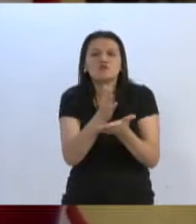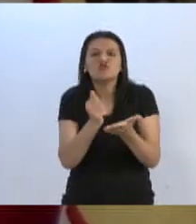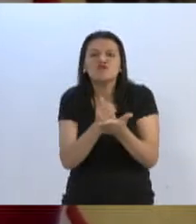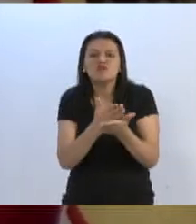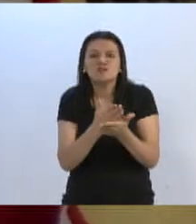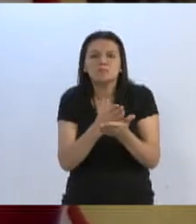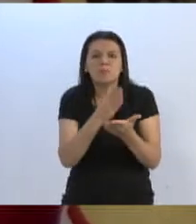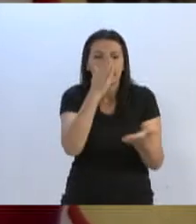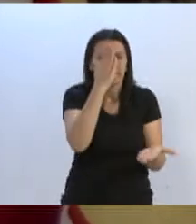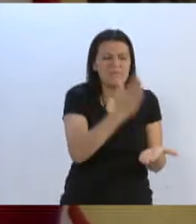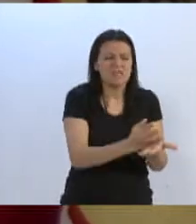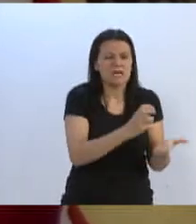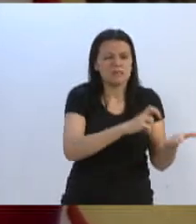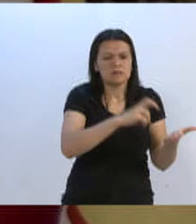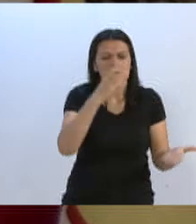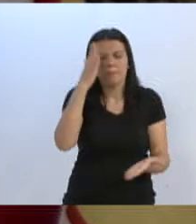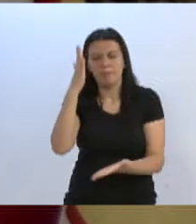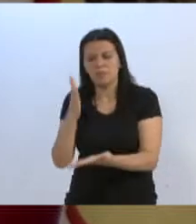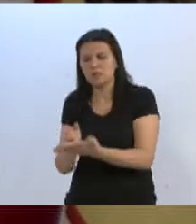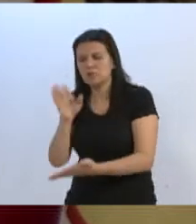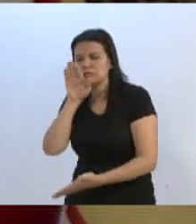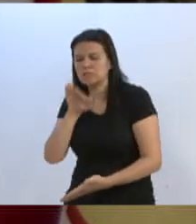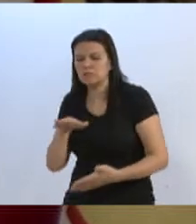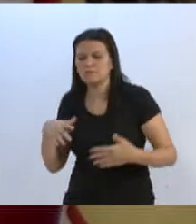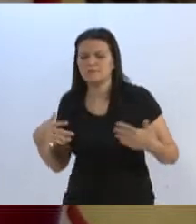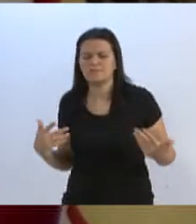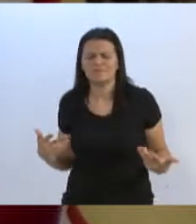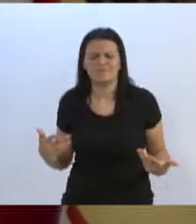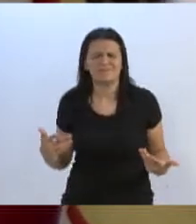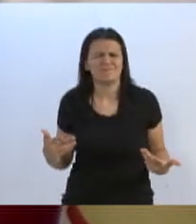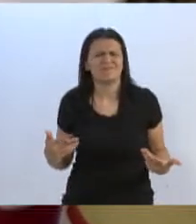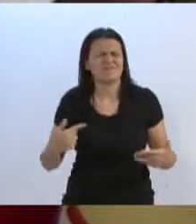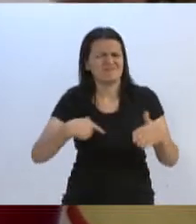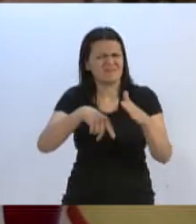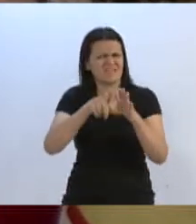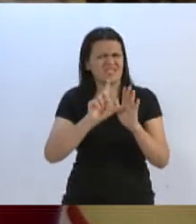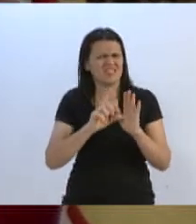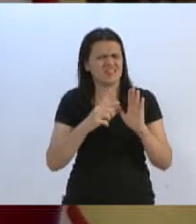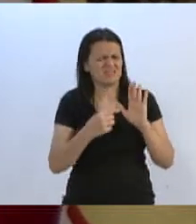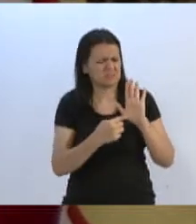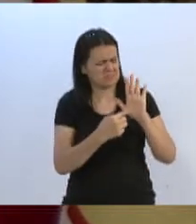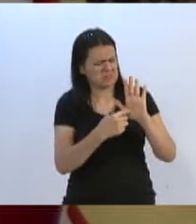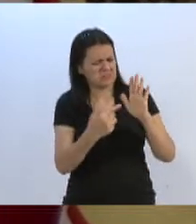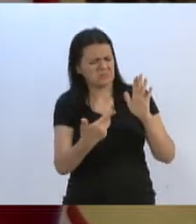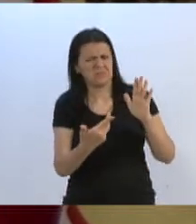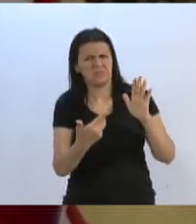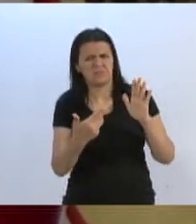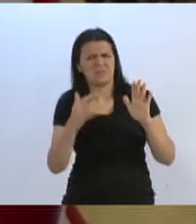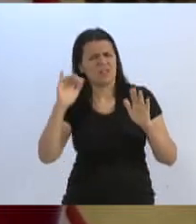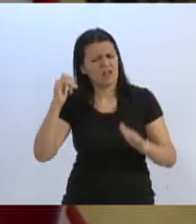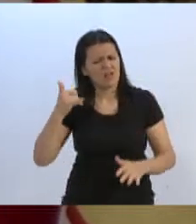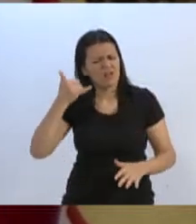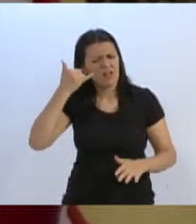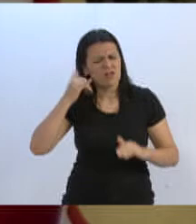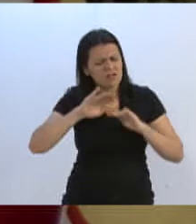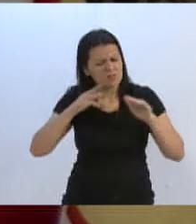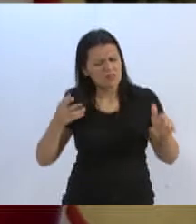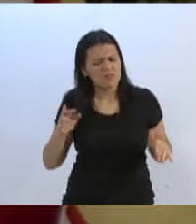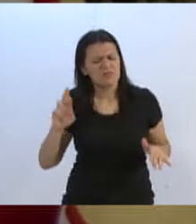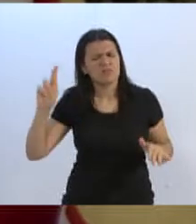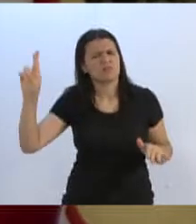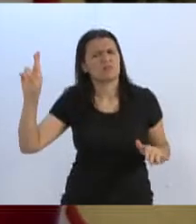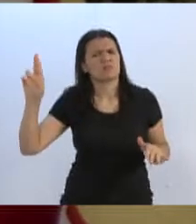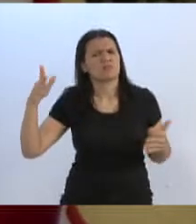pessoa dessa devia ter um pouco de bom senso. E antes de fazer uma publicação dessa, que ligue para a mesa diretora, que ligue para os assessores